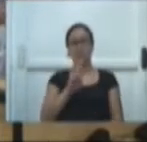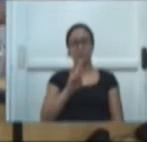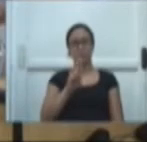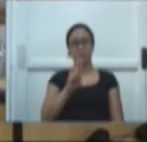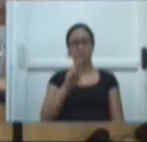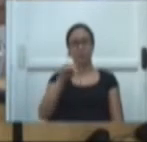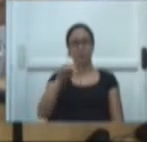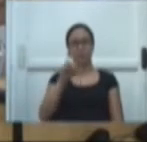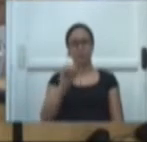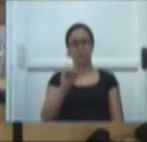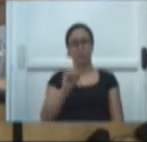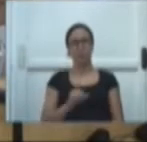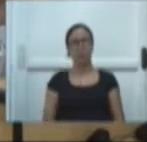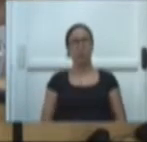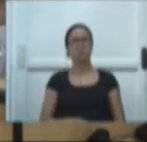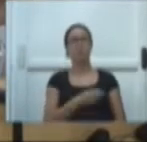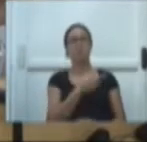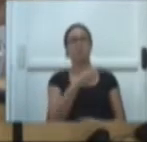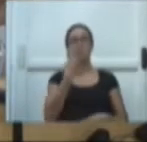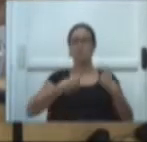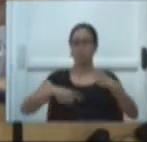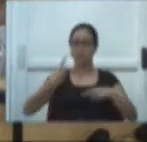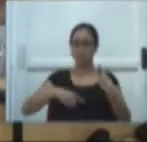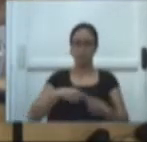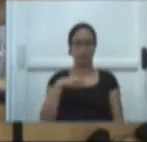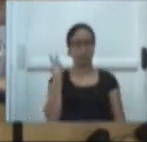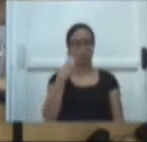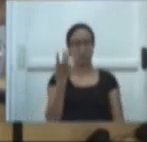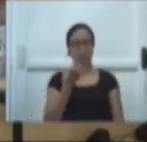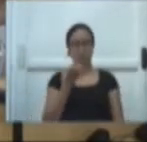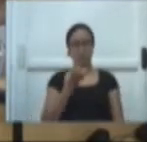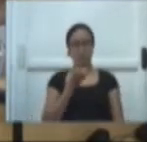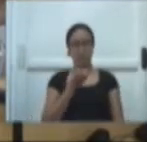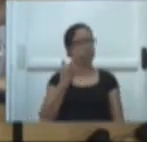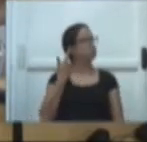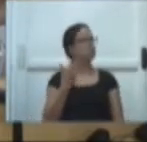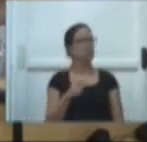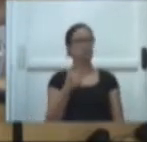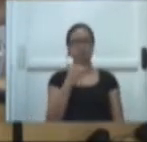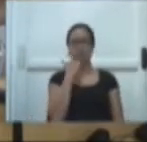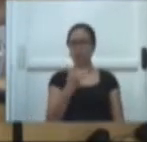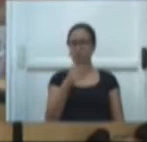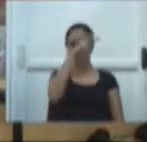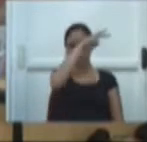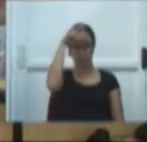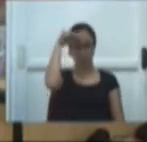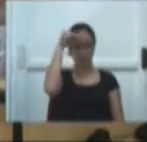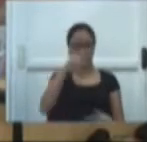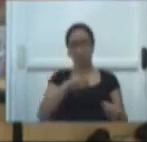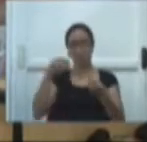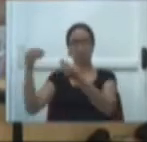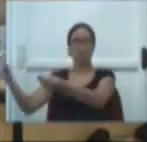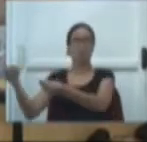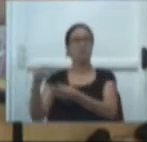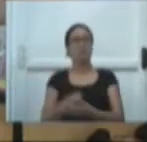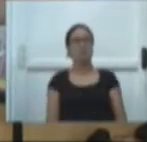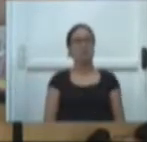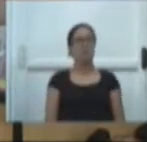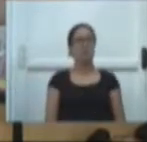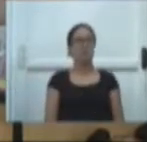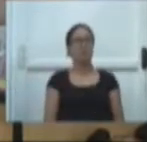Requerimento 142 em discussão. Algum vereador deseja? Não havendo, ao Poder Executivo.